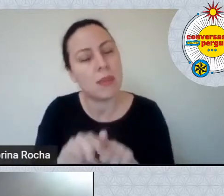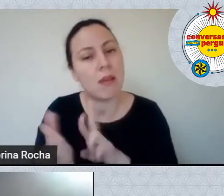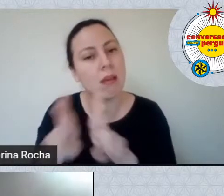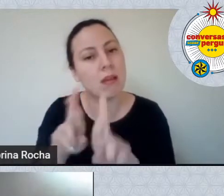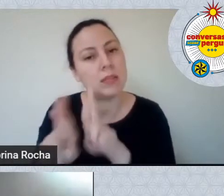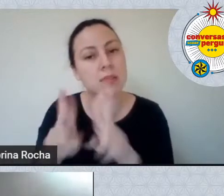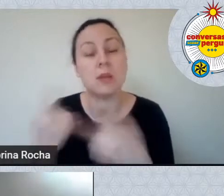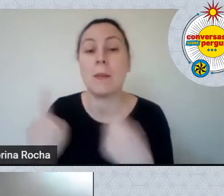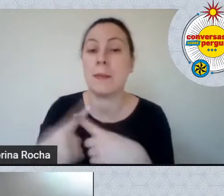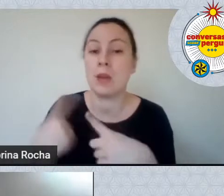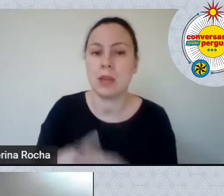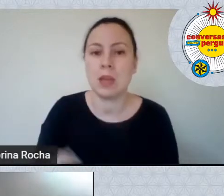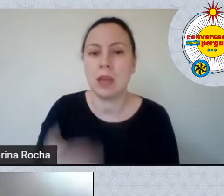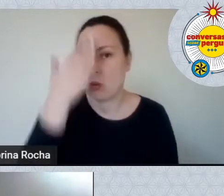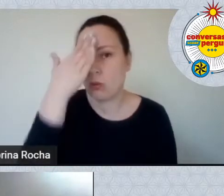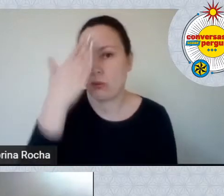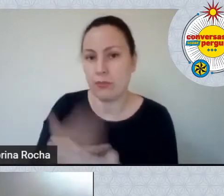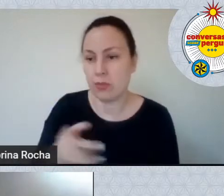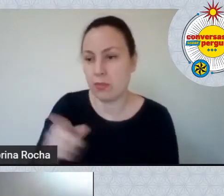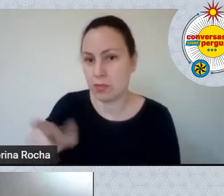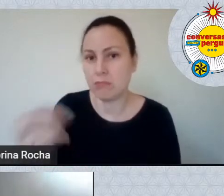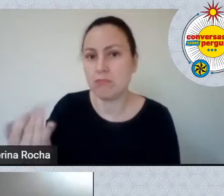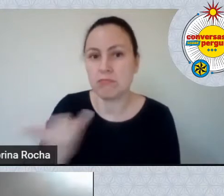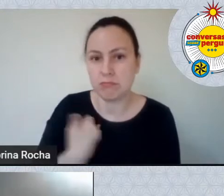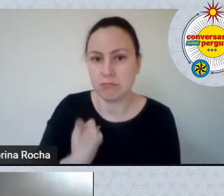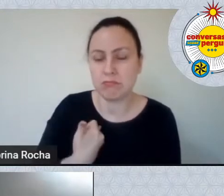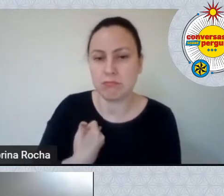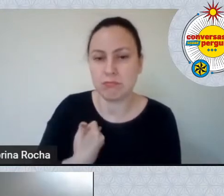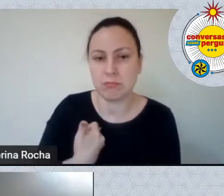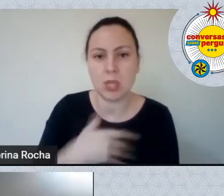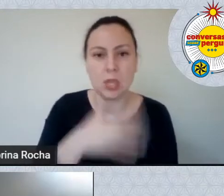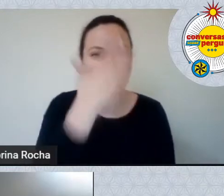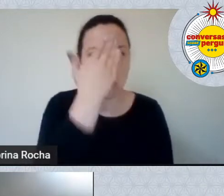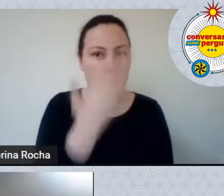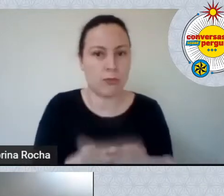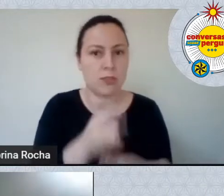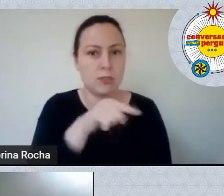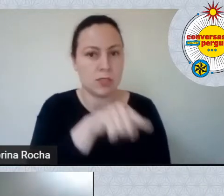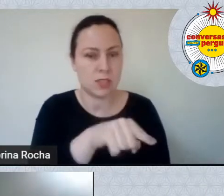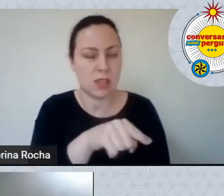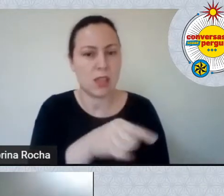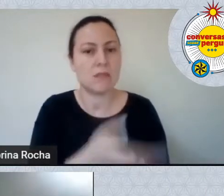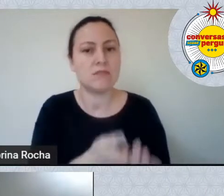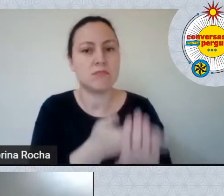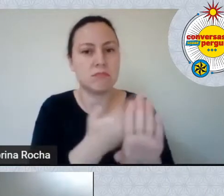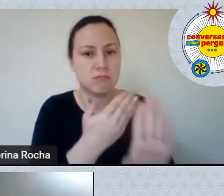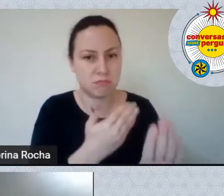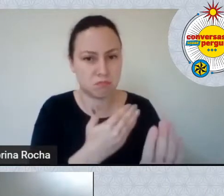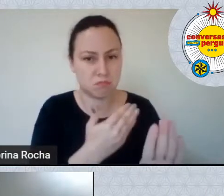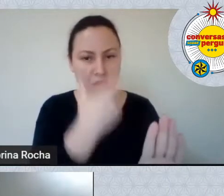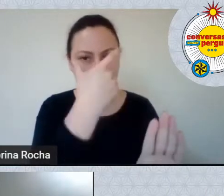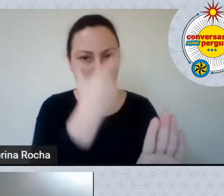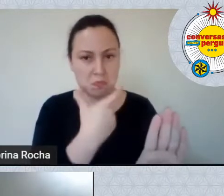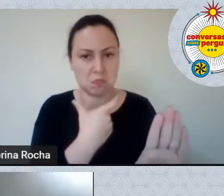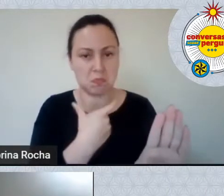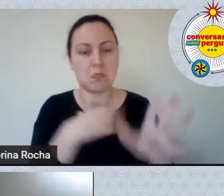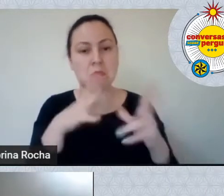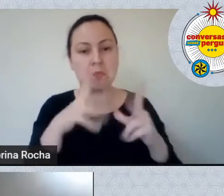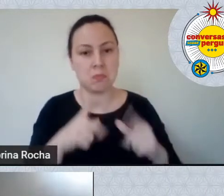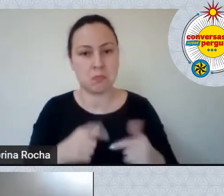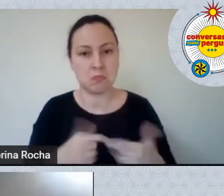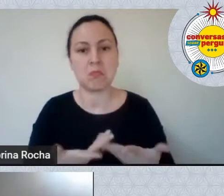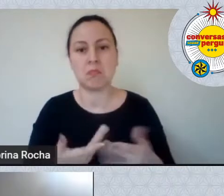Eu confio no que você está me dizendo, eu confio que você está mantendo a quarentena como você diz que